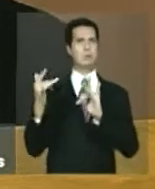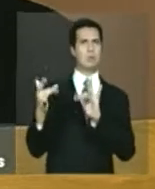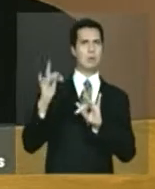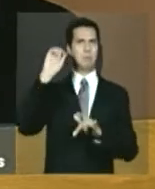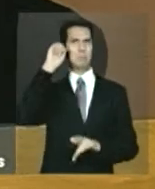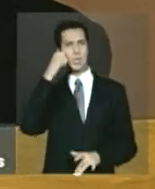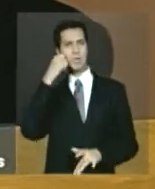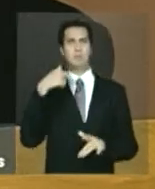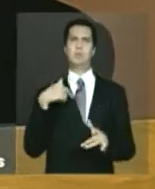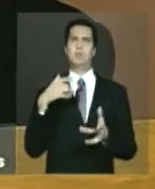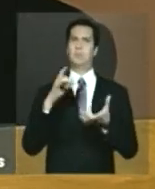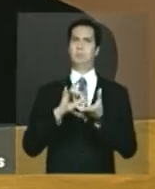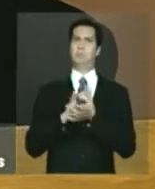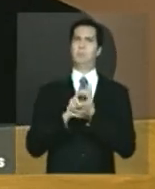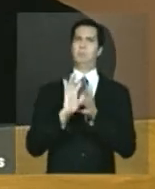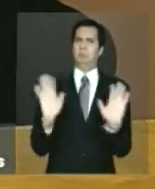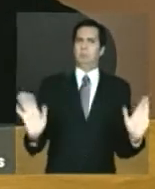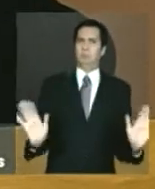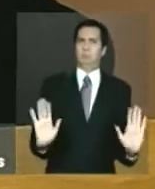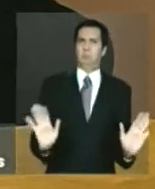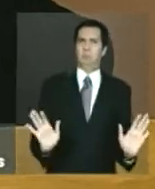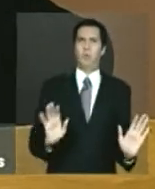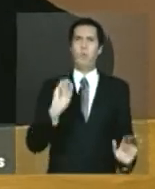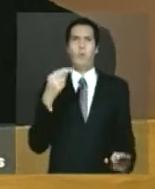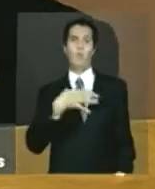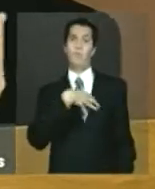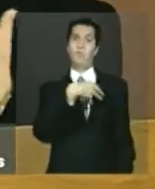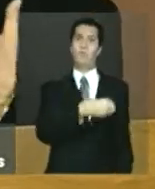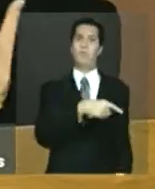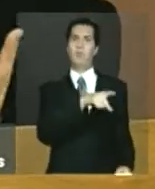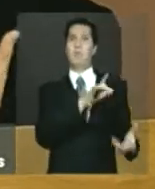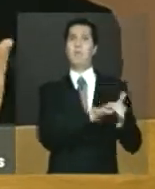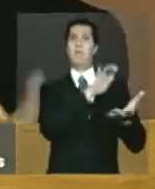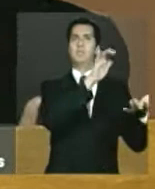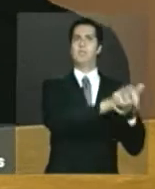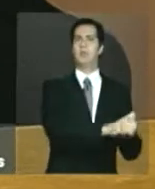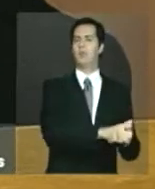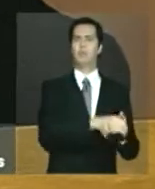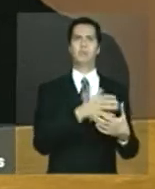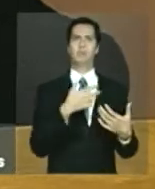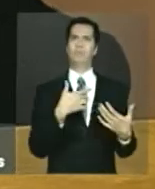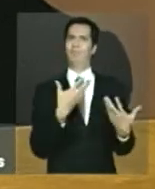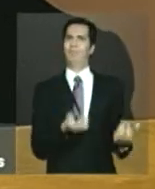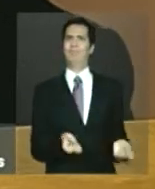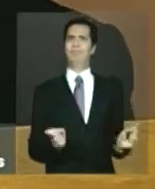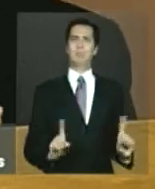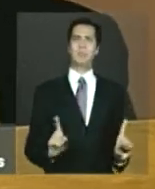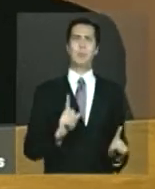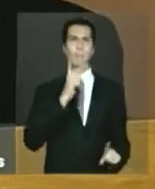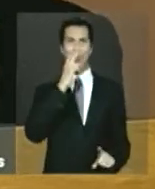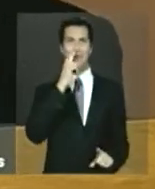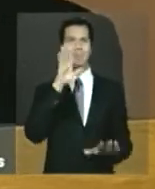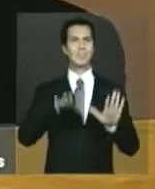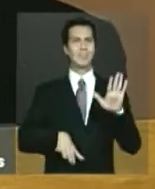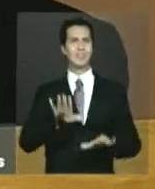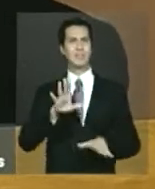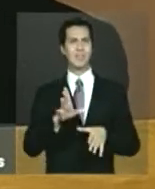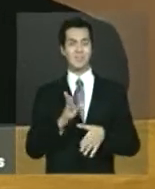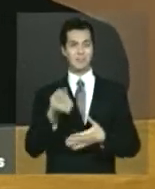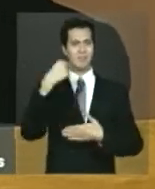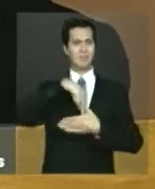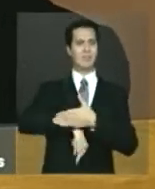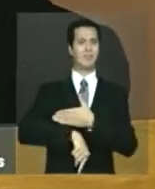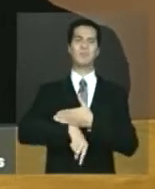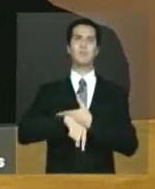casasse com uma negro ou meu filho casasse com uma negro quer dizer não tem nem a consciência que tem é tão arraigado